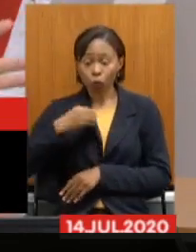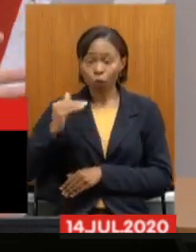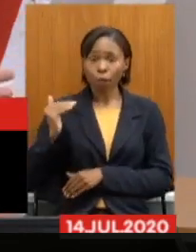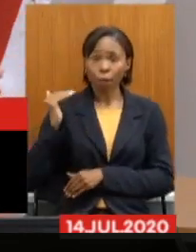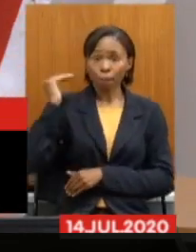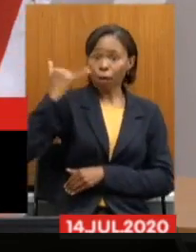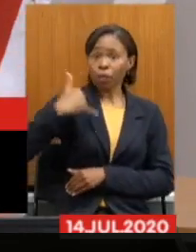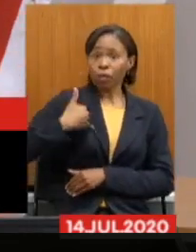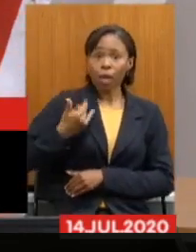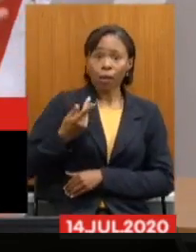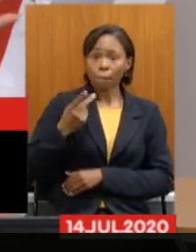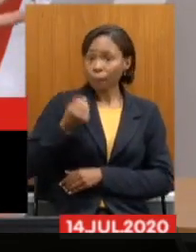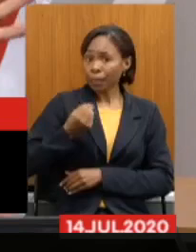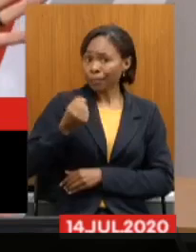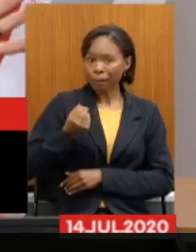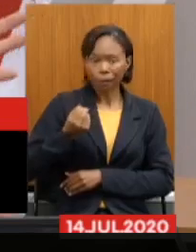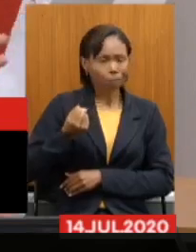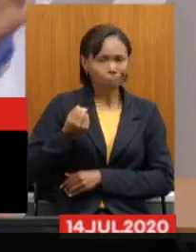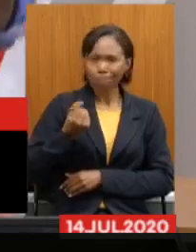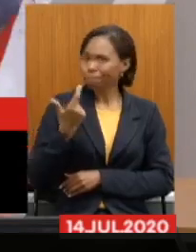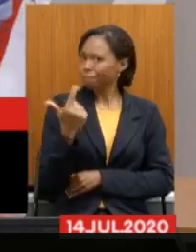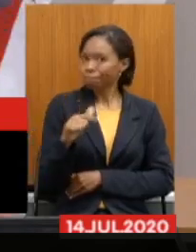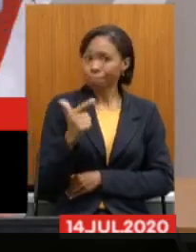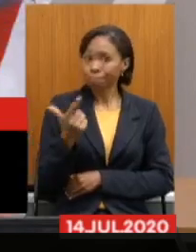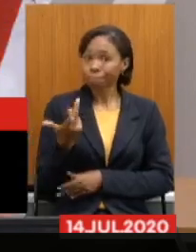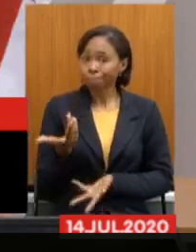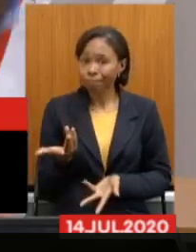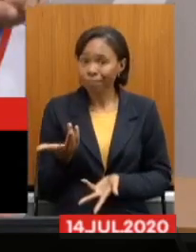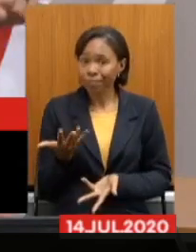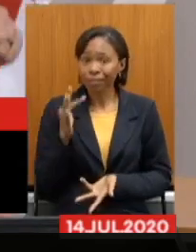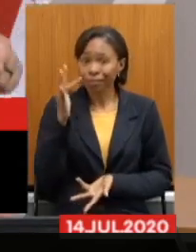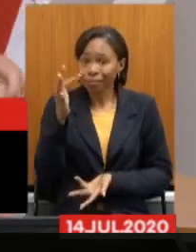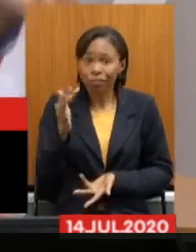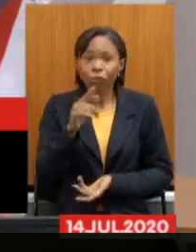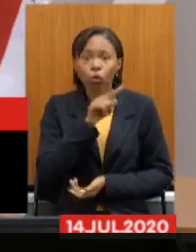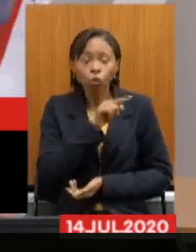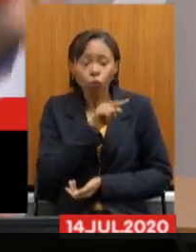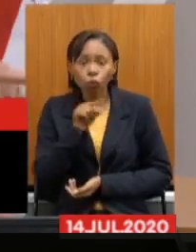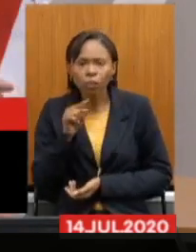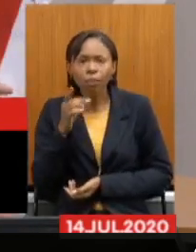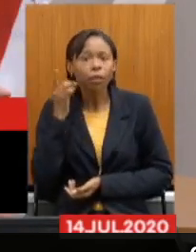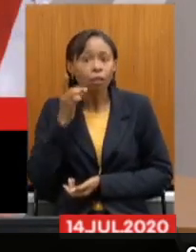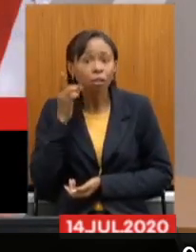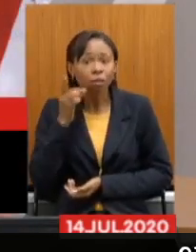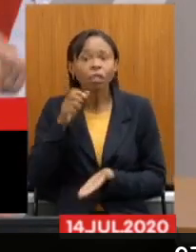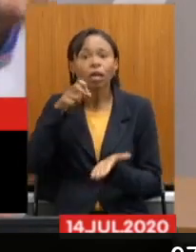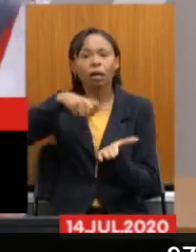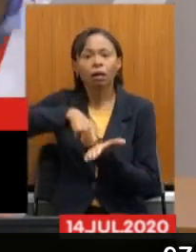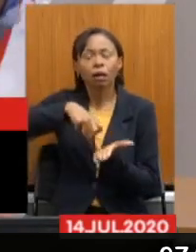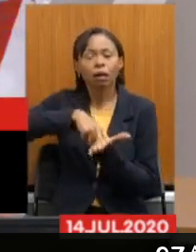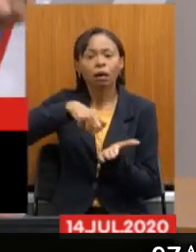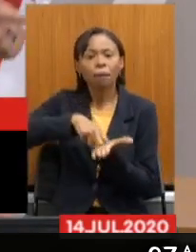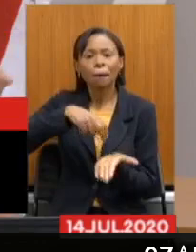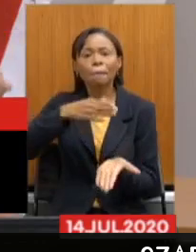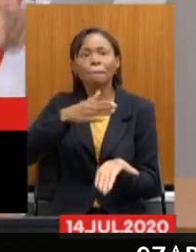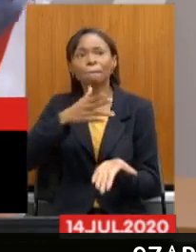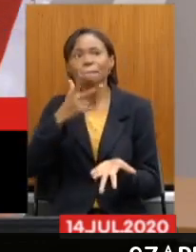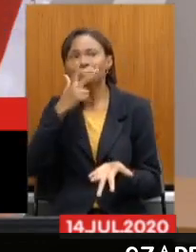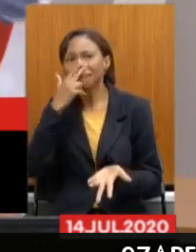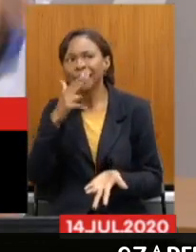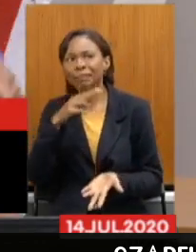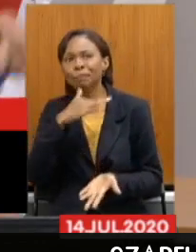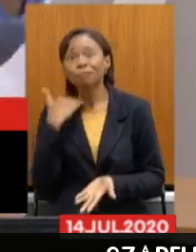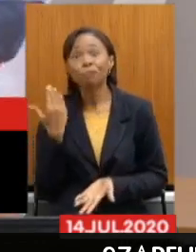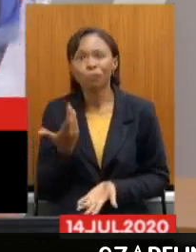terão pensão. Então, de forma que vocês estarão selando a nossa pena de morte se aprovarem